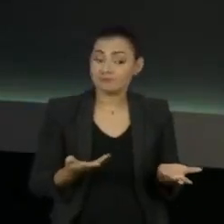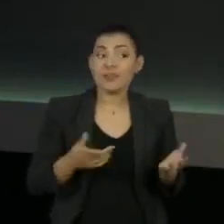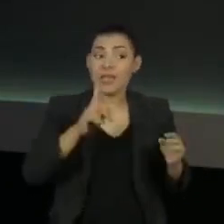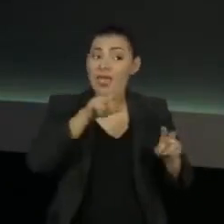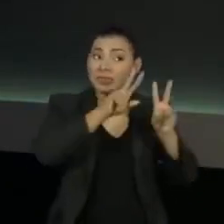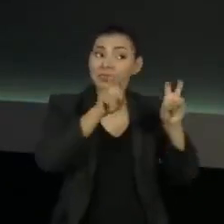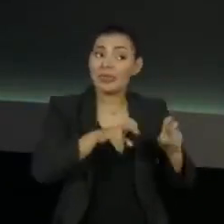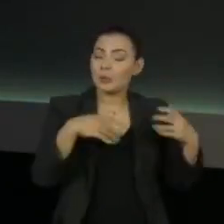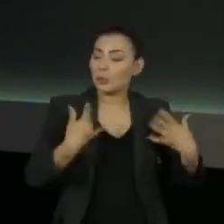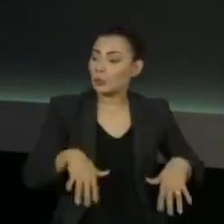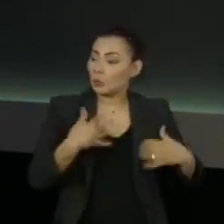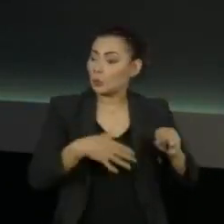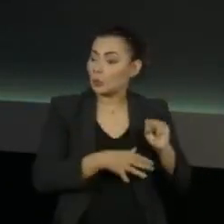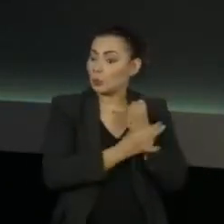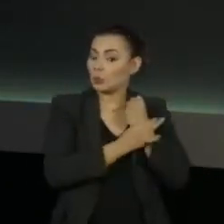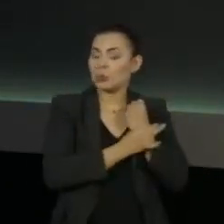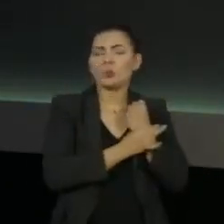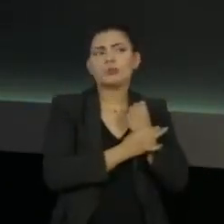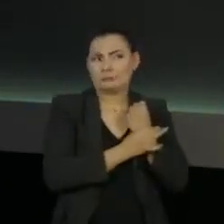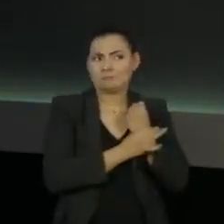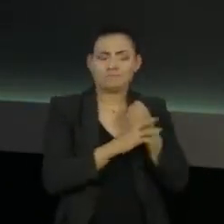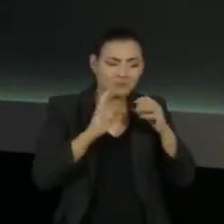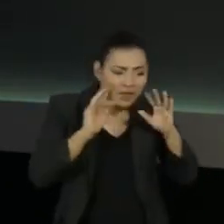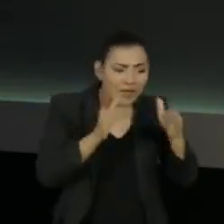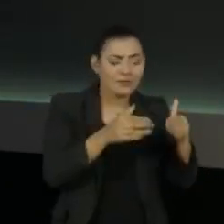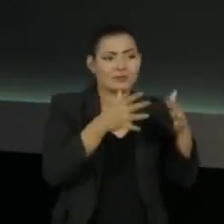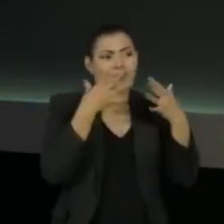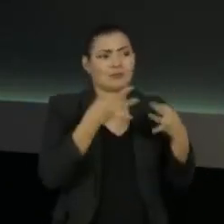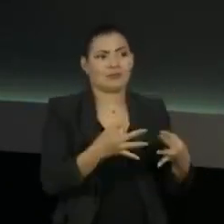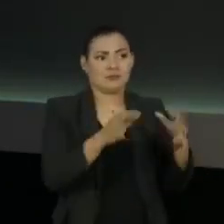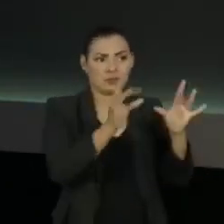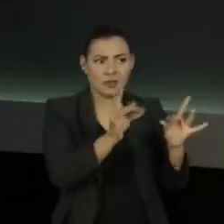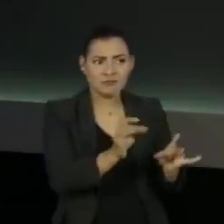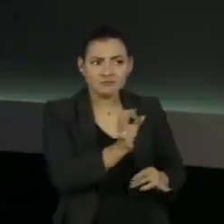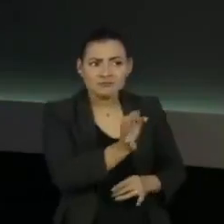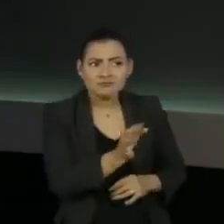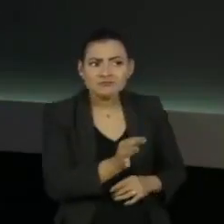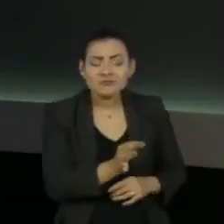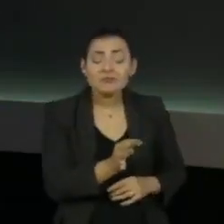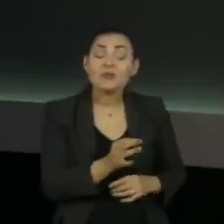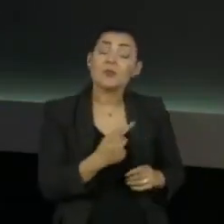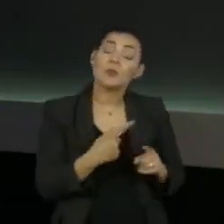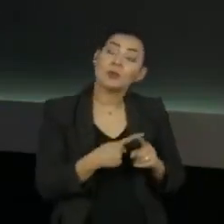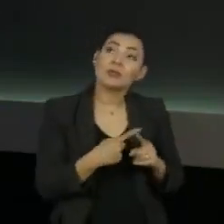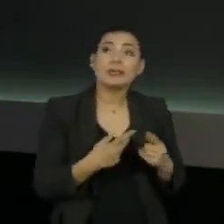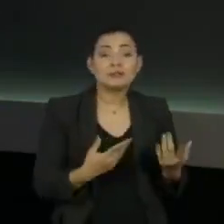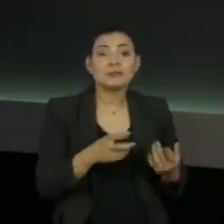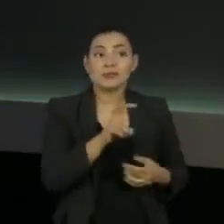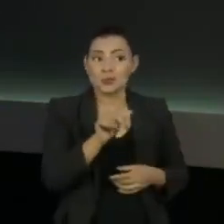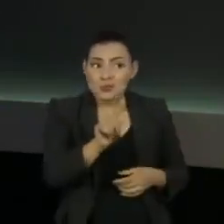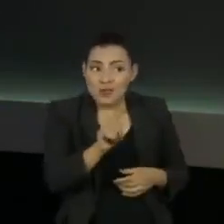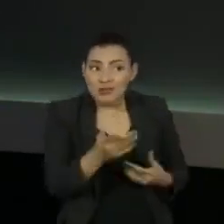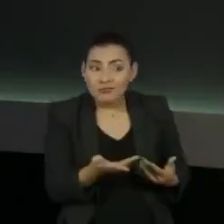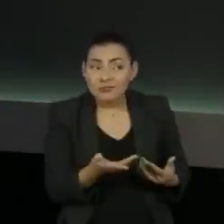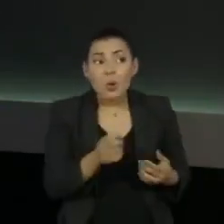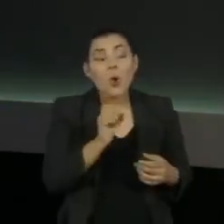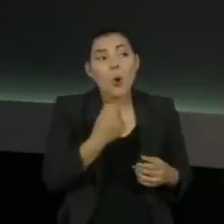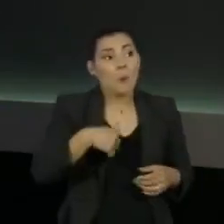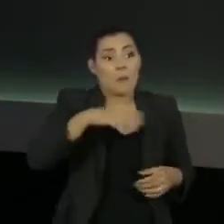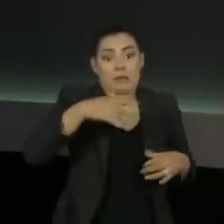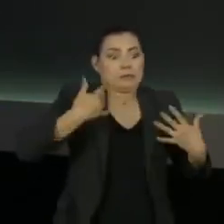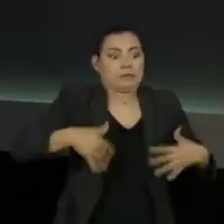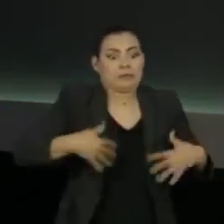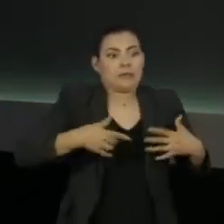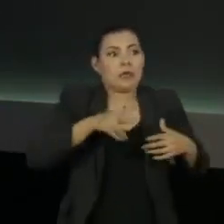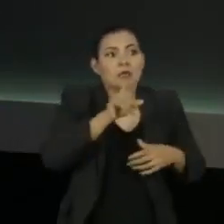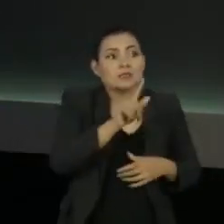Esse é um ponto que deve ser olhado com muita atenção também com o 5G, ou mais ainda com